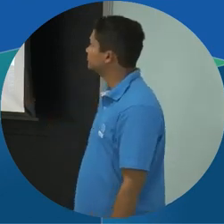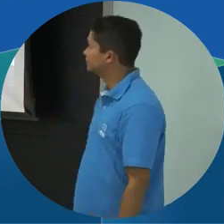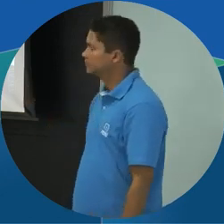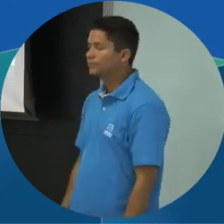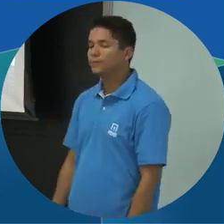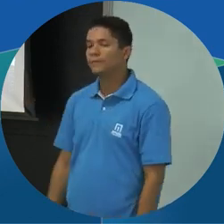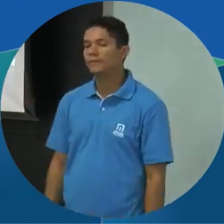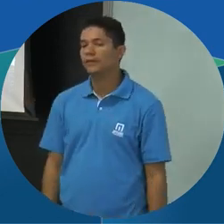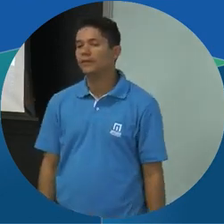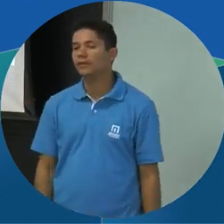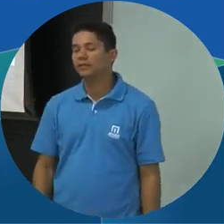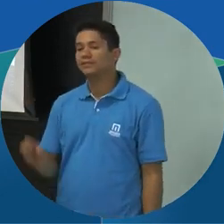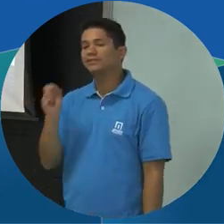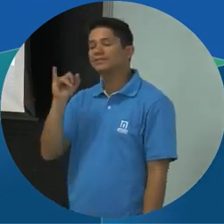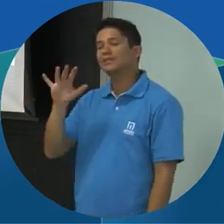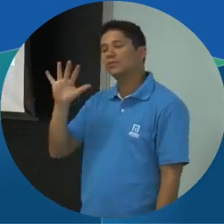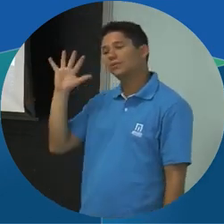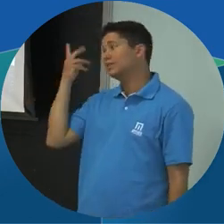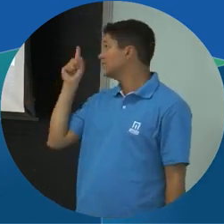acontece uma situação dessa,